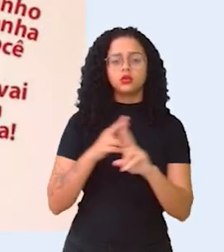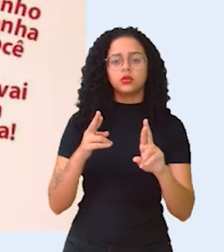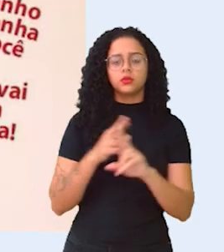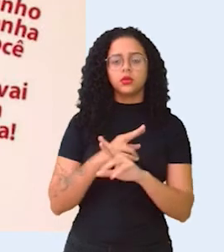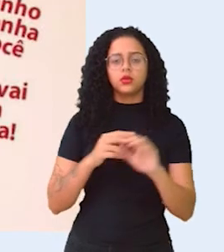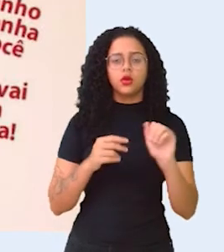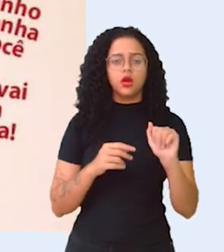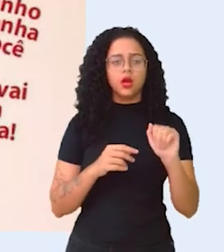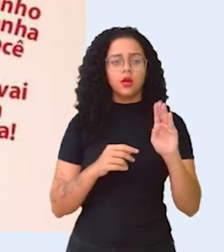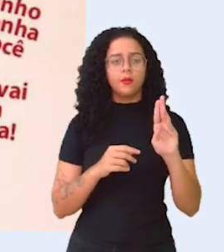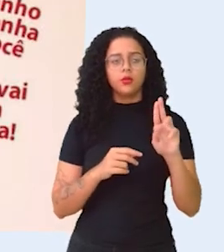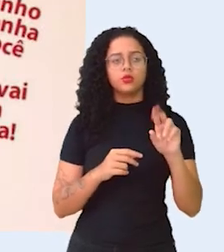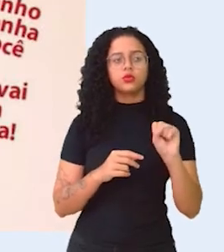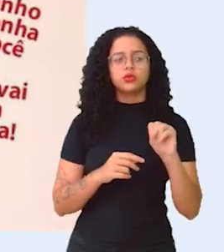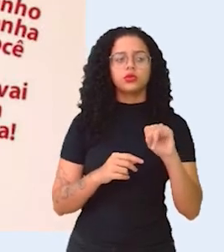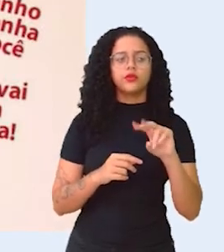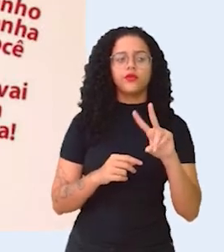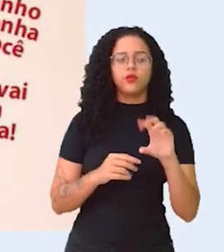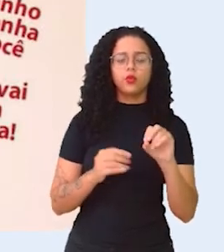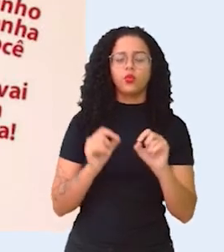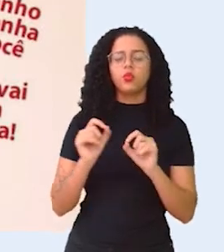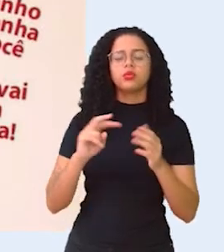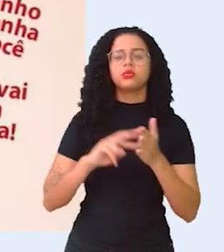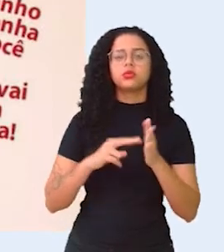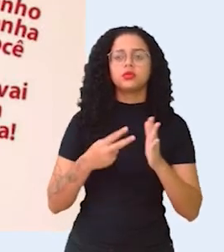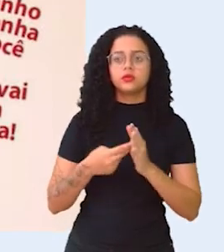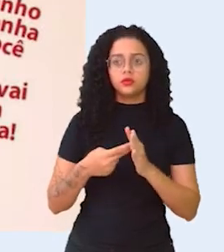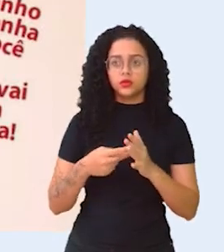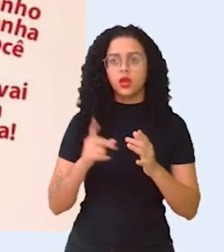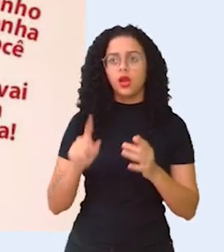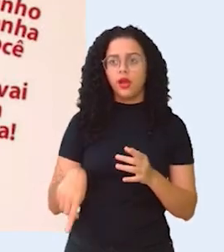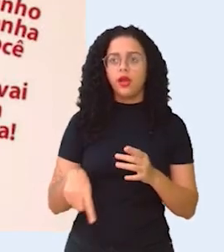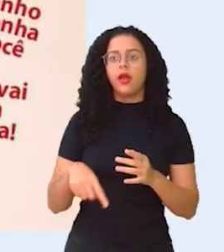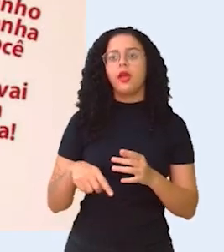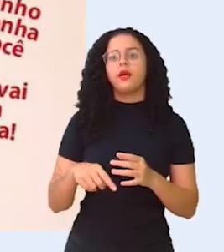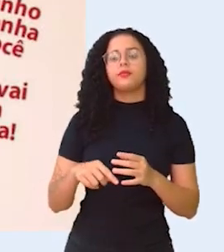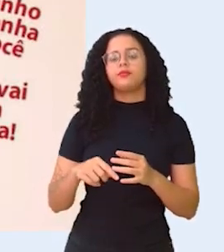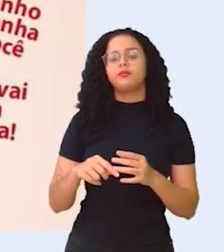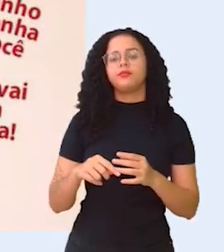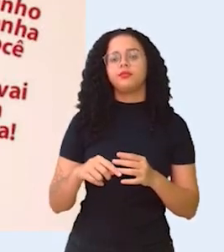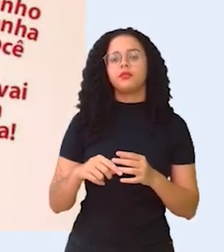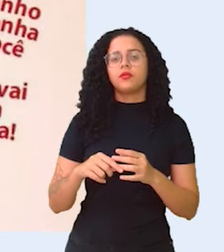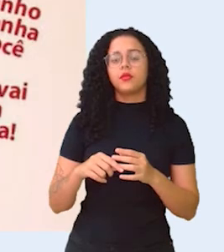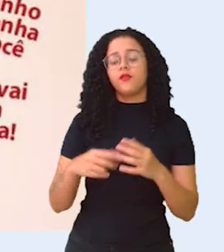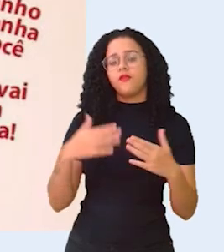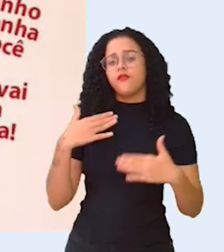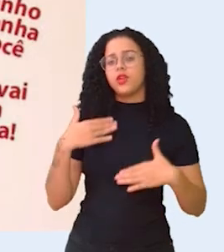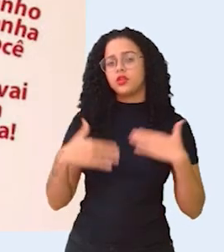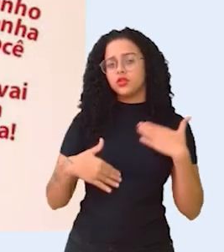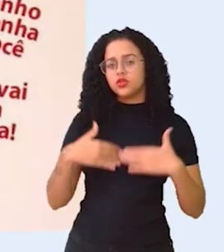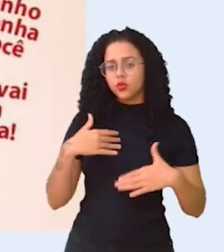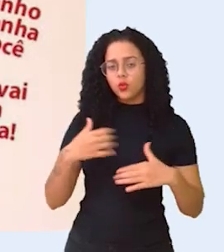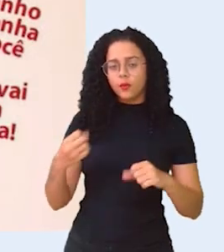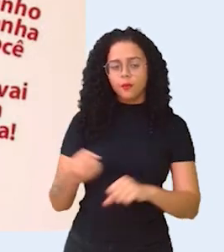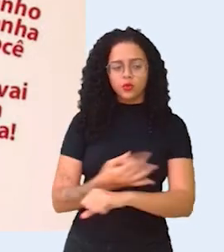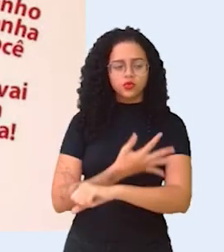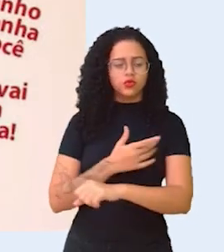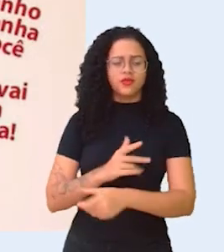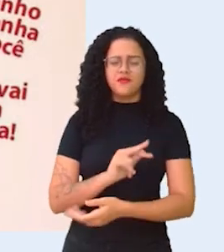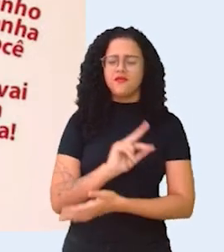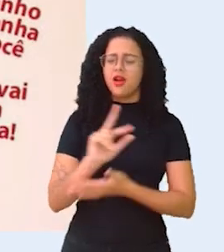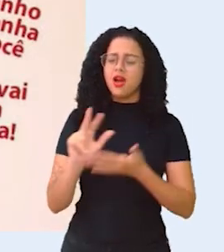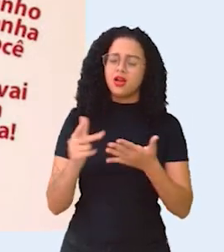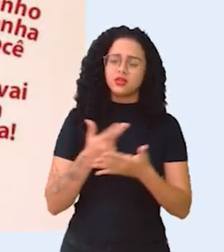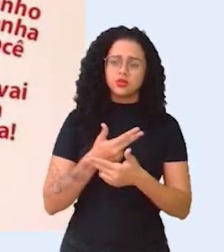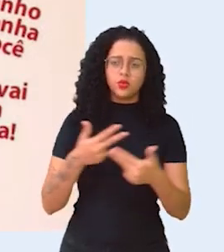definido como uma relação que apresenta abusos de ordem física e ou emocional. Então, é muito amplo. A gente está